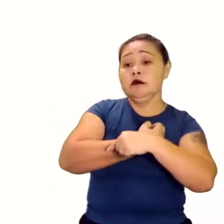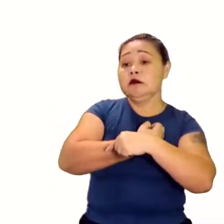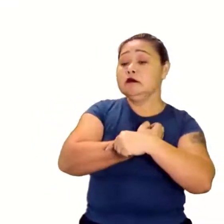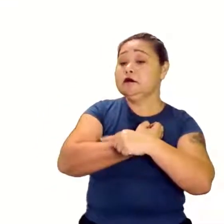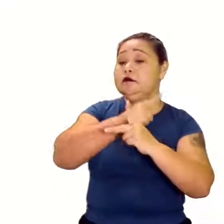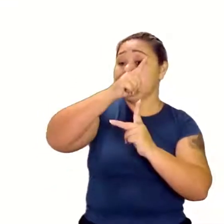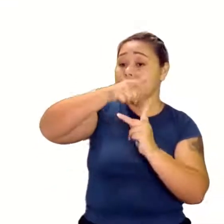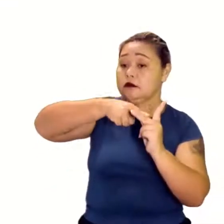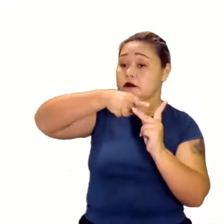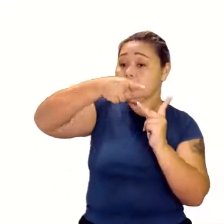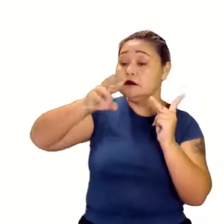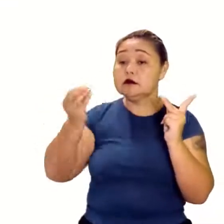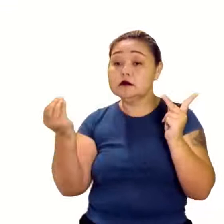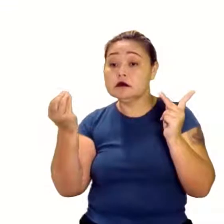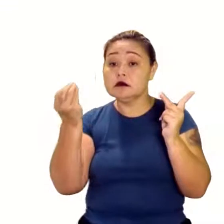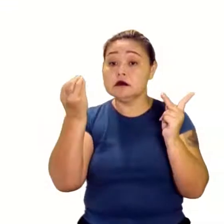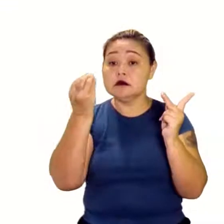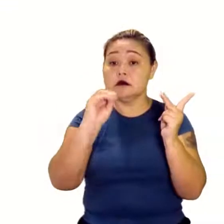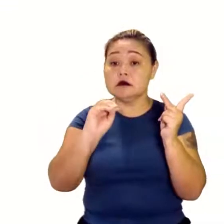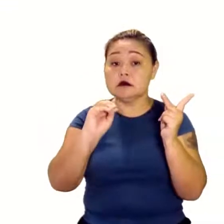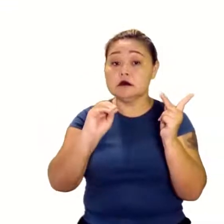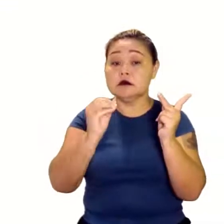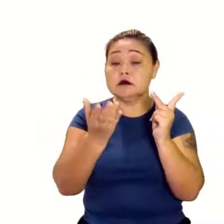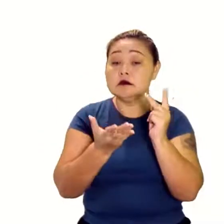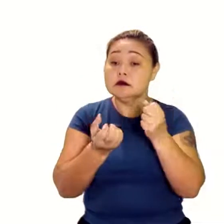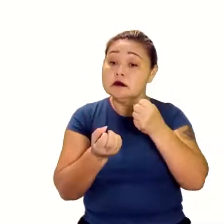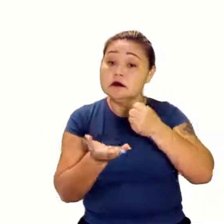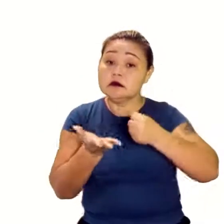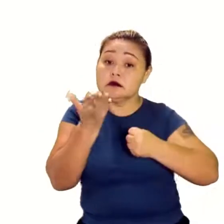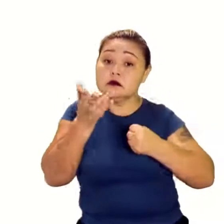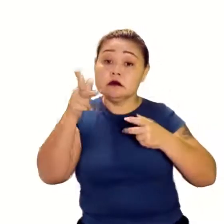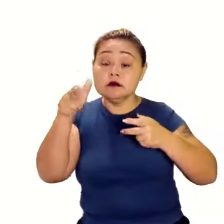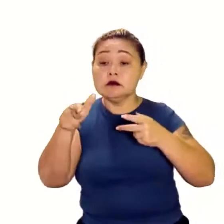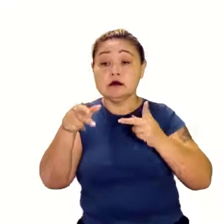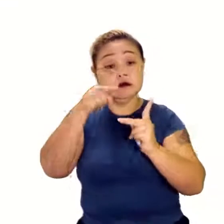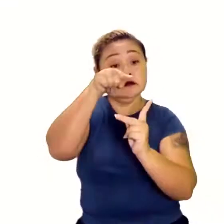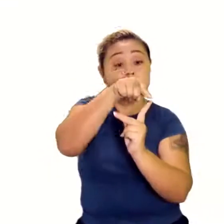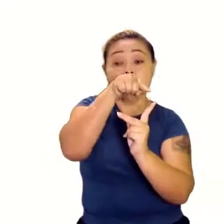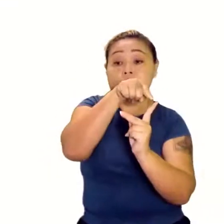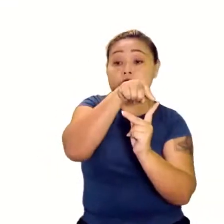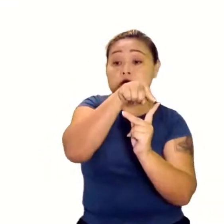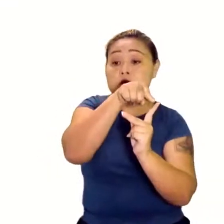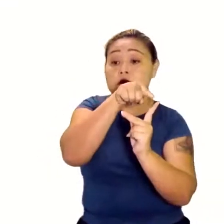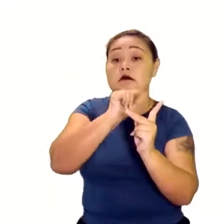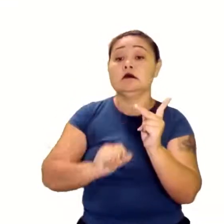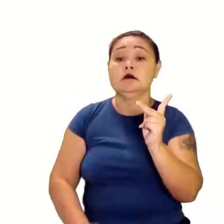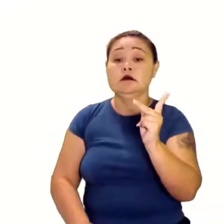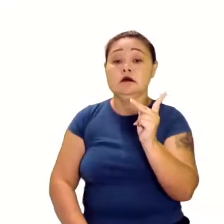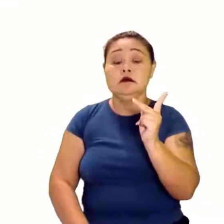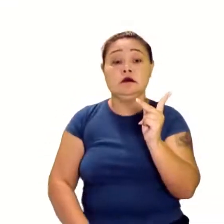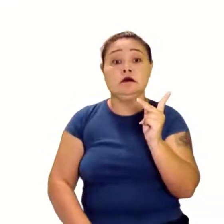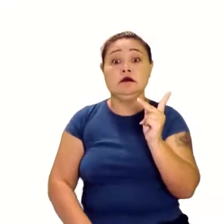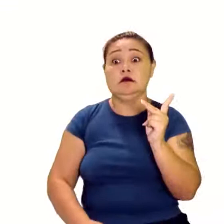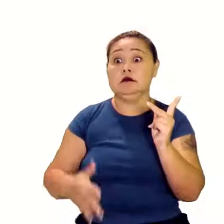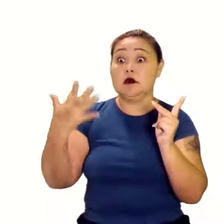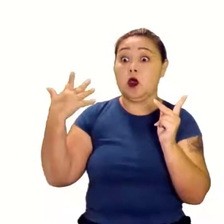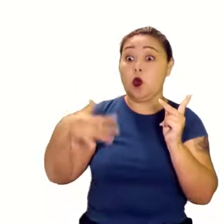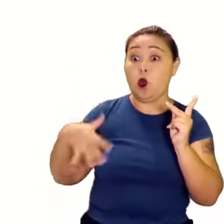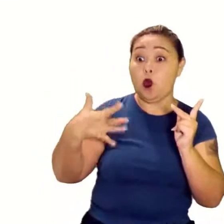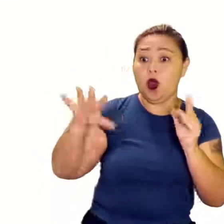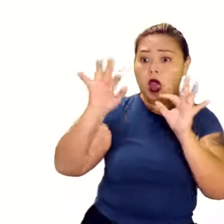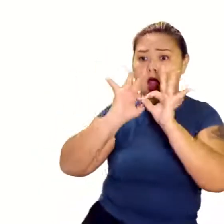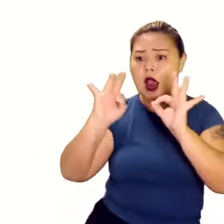radical, acrescentando uma potência igual ao índice do radical.